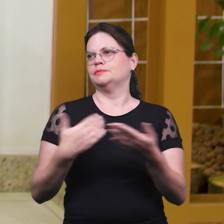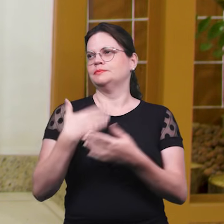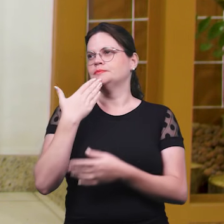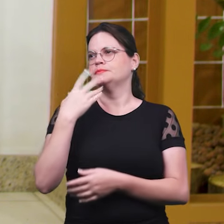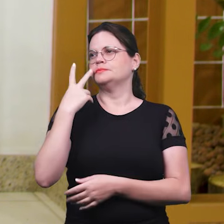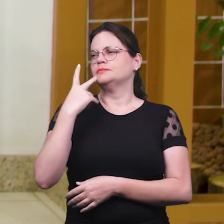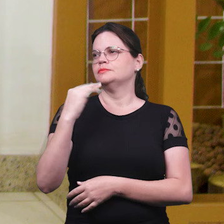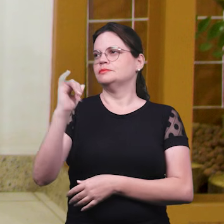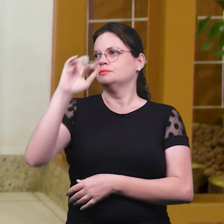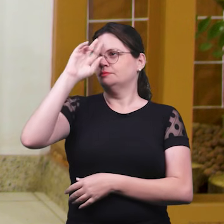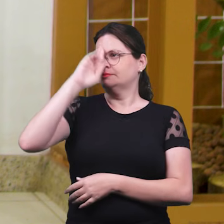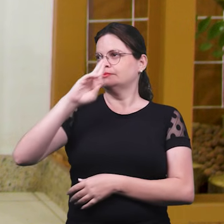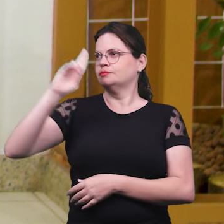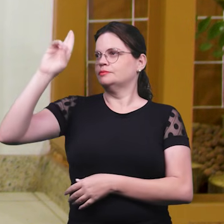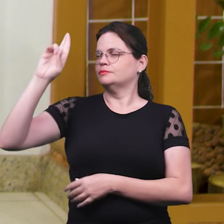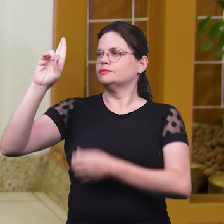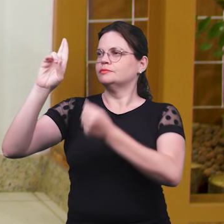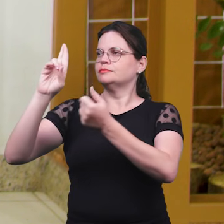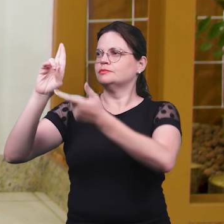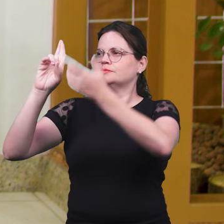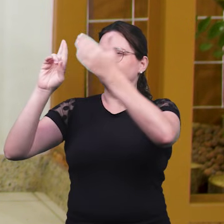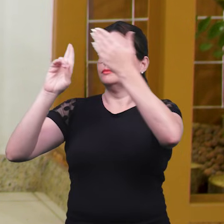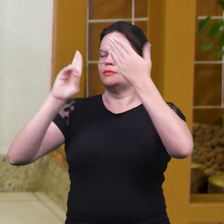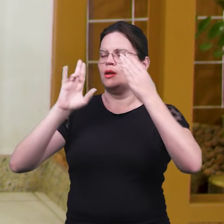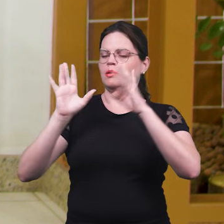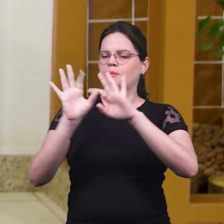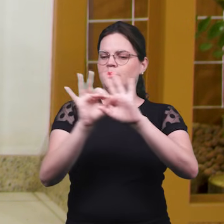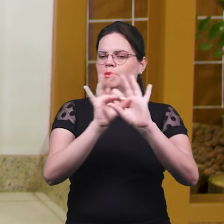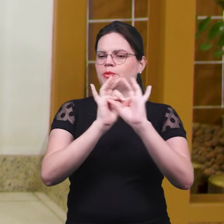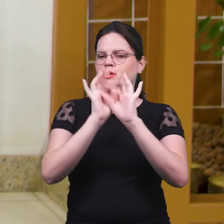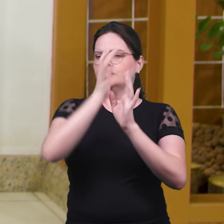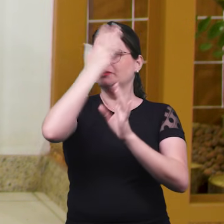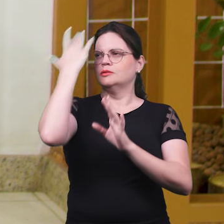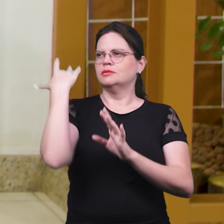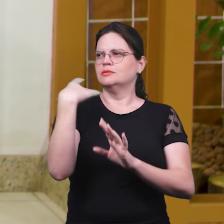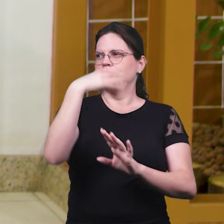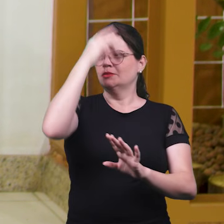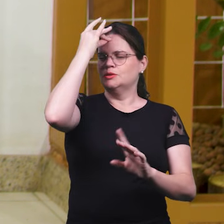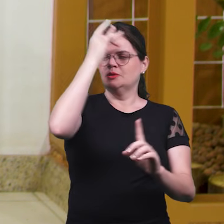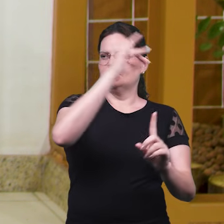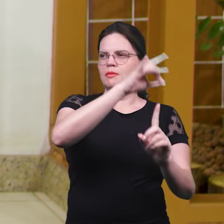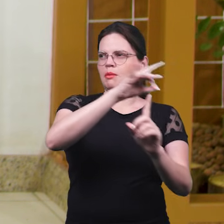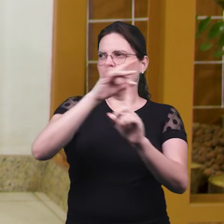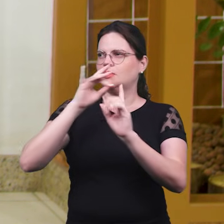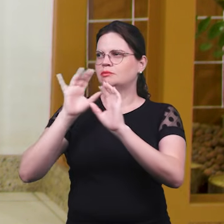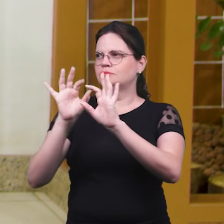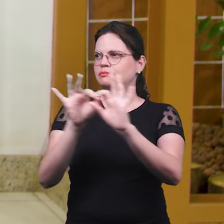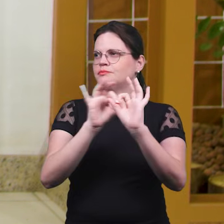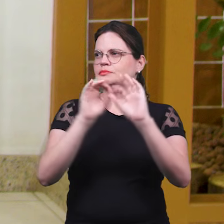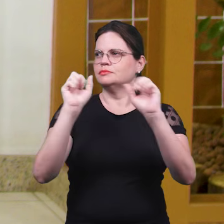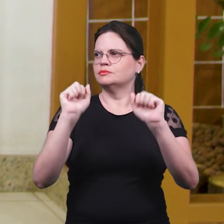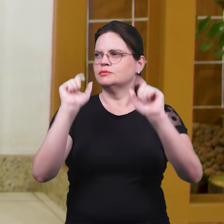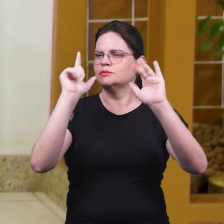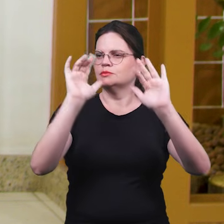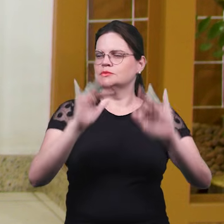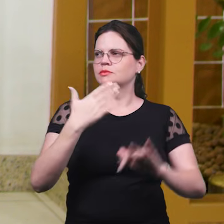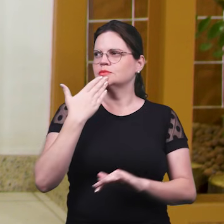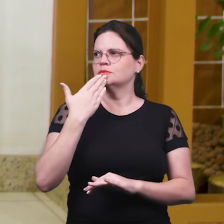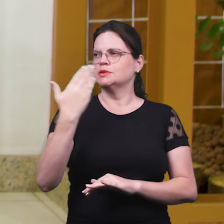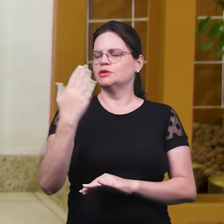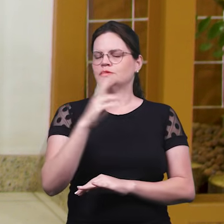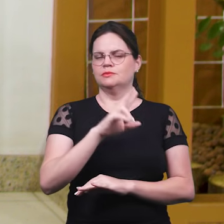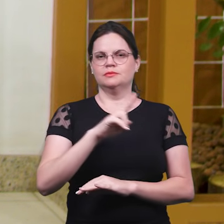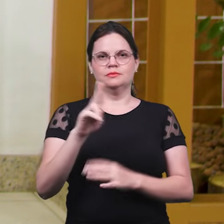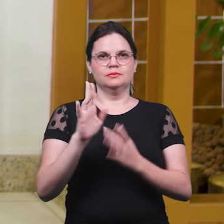hora, Senhor, pedimos que Tu possa estar nos concedendo uma comunhão com o Teu Santo Espírito. Senhor, que Tu possa estar nos abençoando. Te pedimos assim